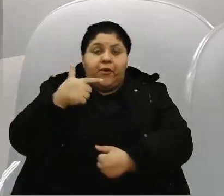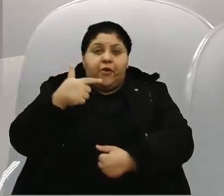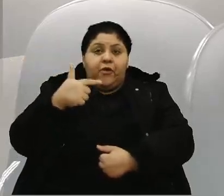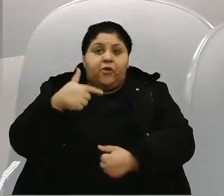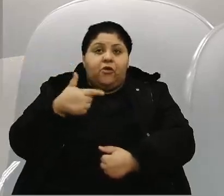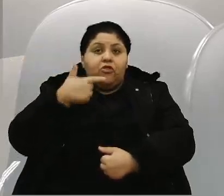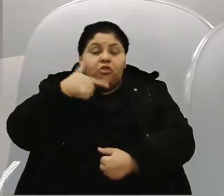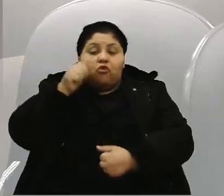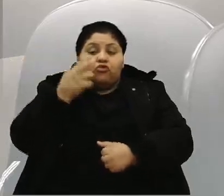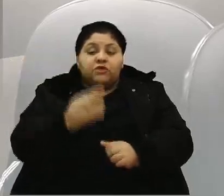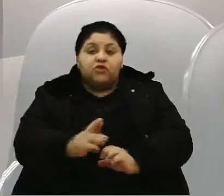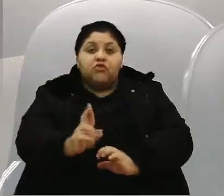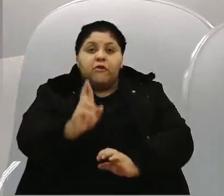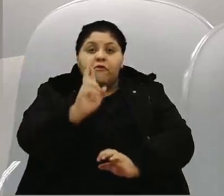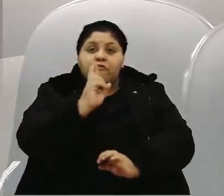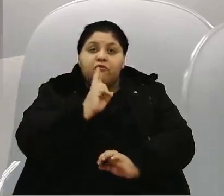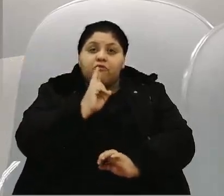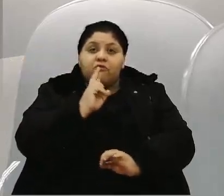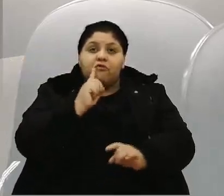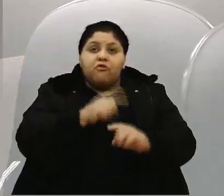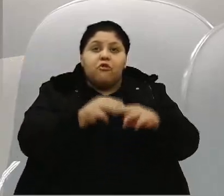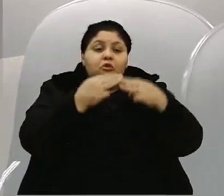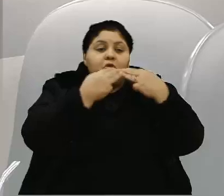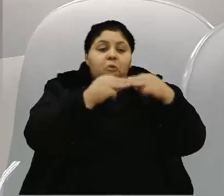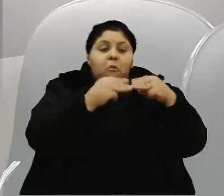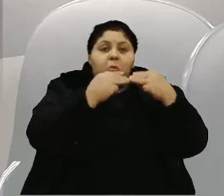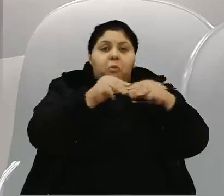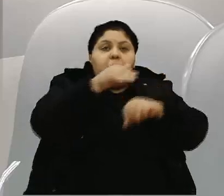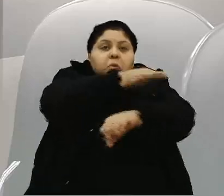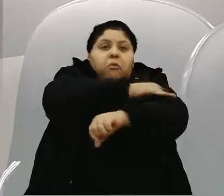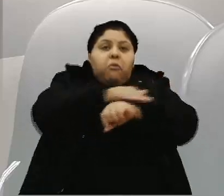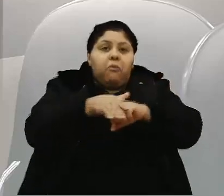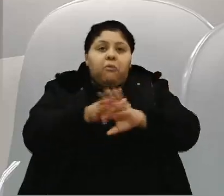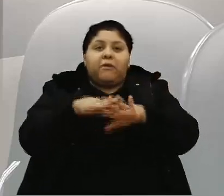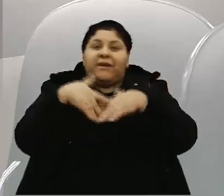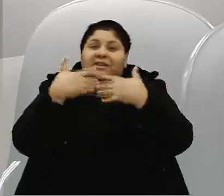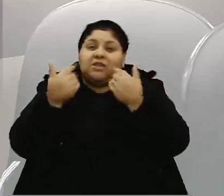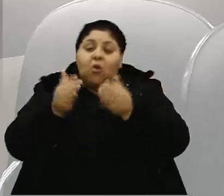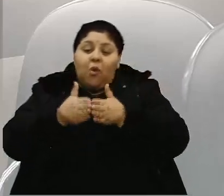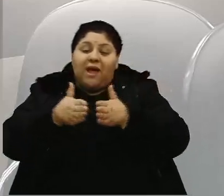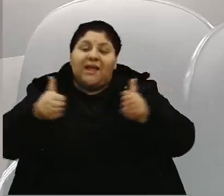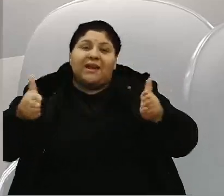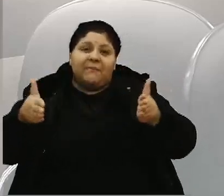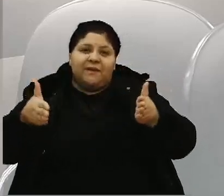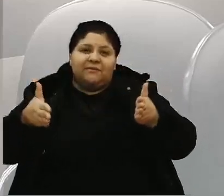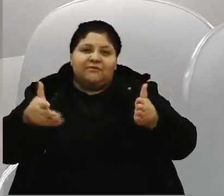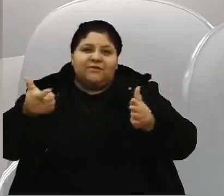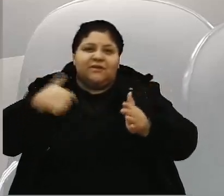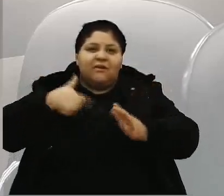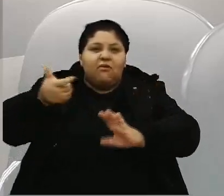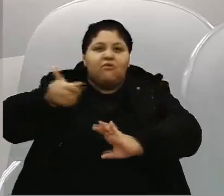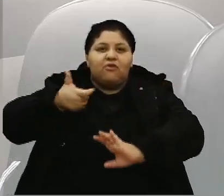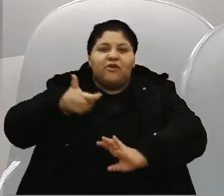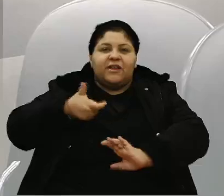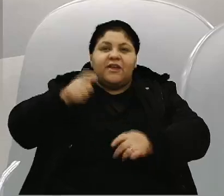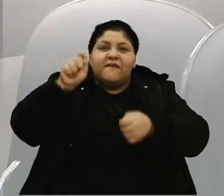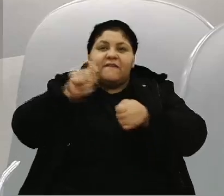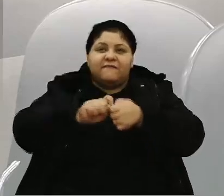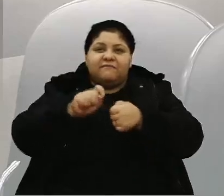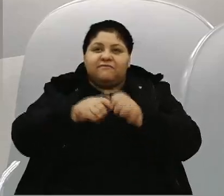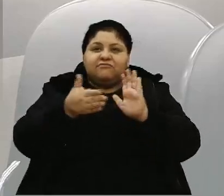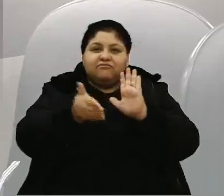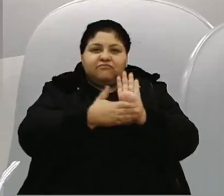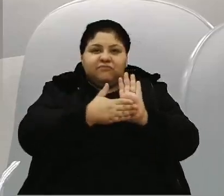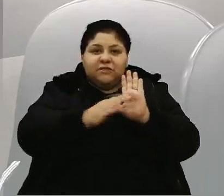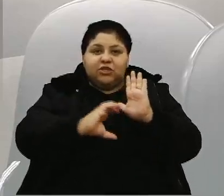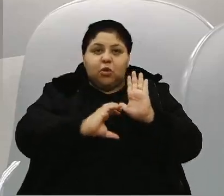comunidade quanto aos patrulhamentos. Quem dirá os alargamentos que eu queria fazer quando me propus aí de